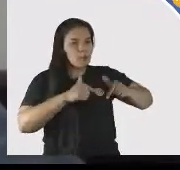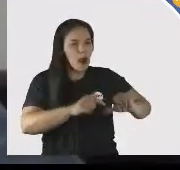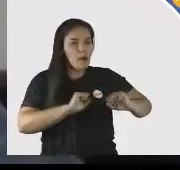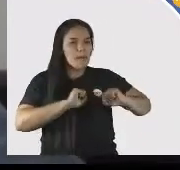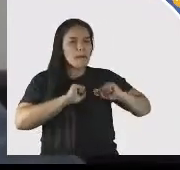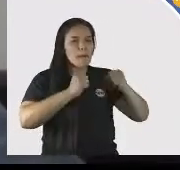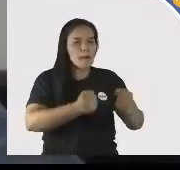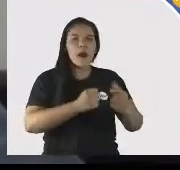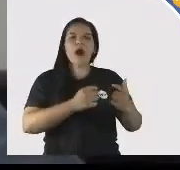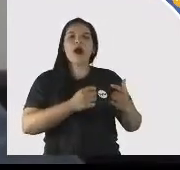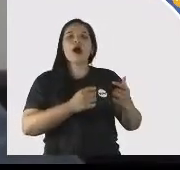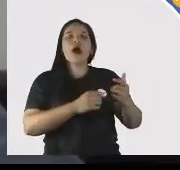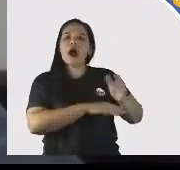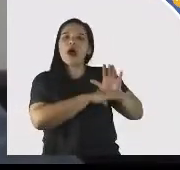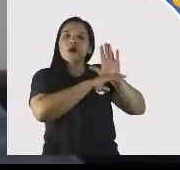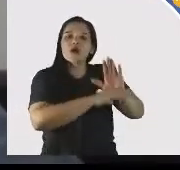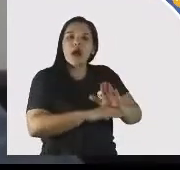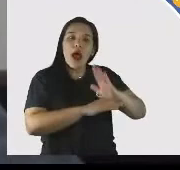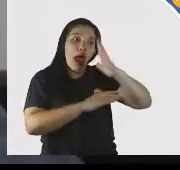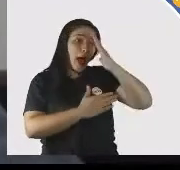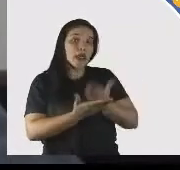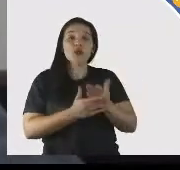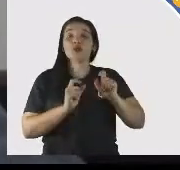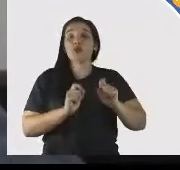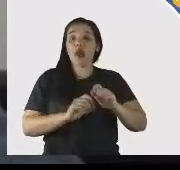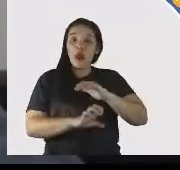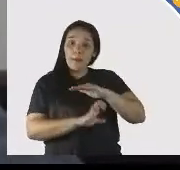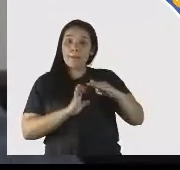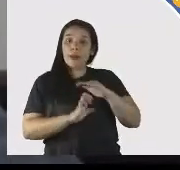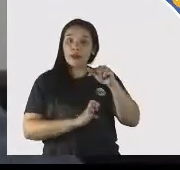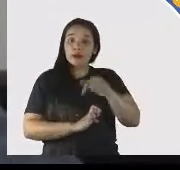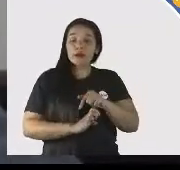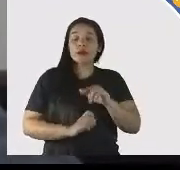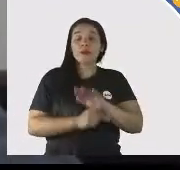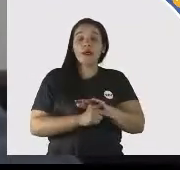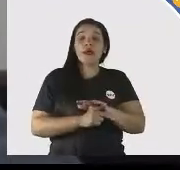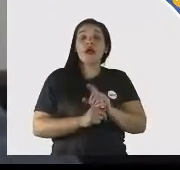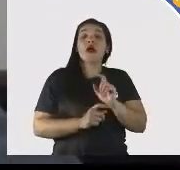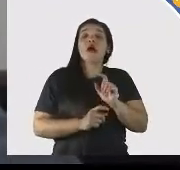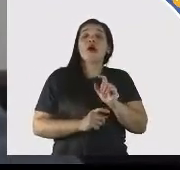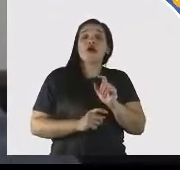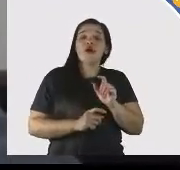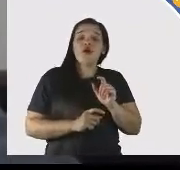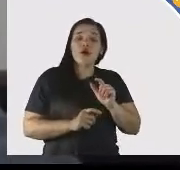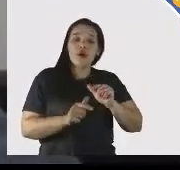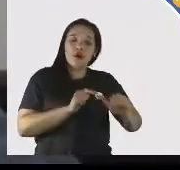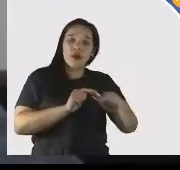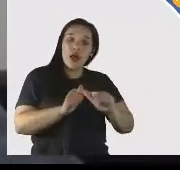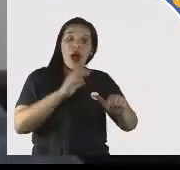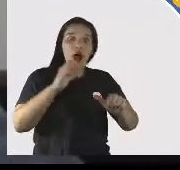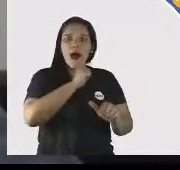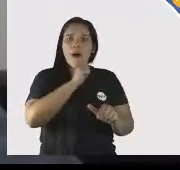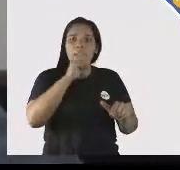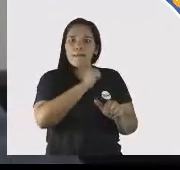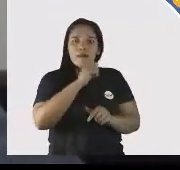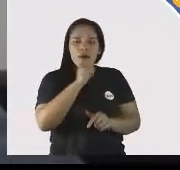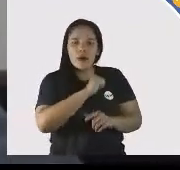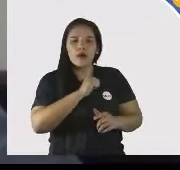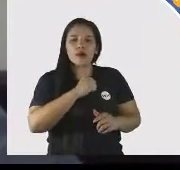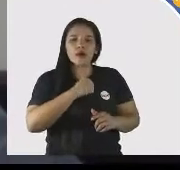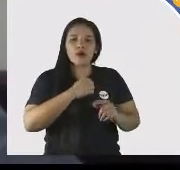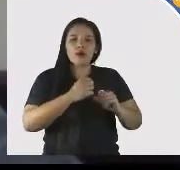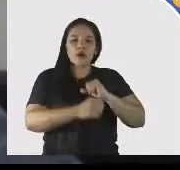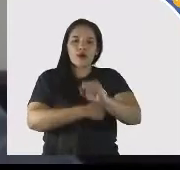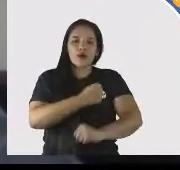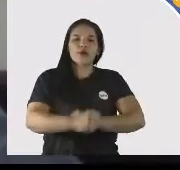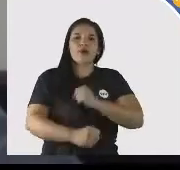sustentável então a Scania acredita e trabalha com números muito positivos o segmento estão se recuperando muito rapidamente e o ano de